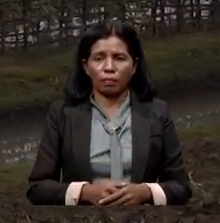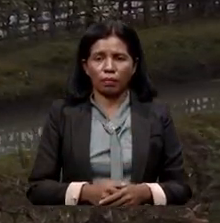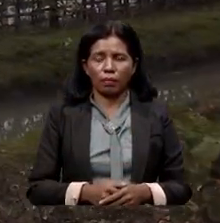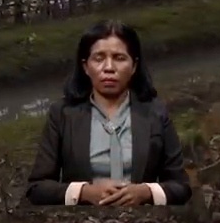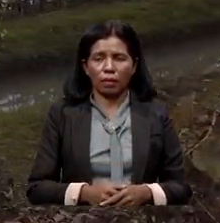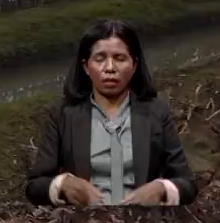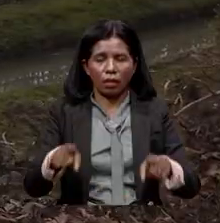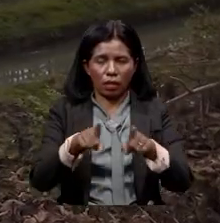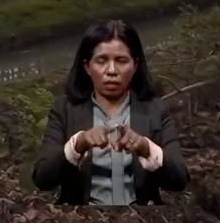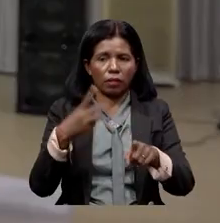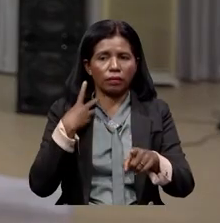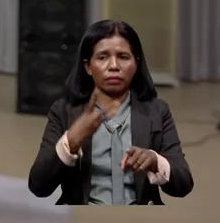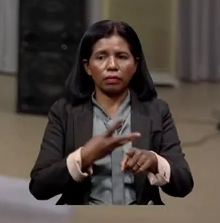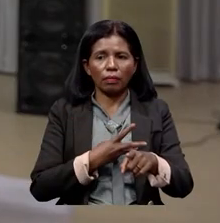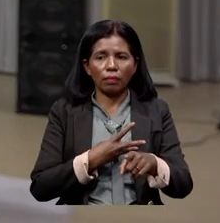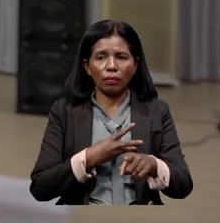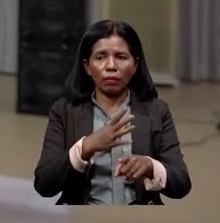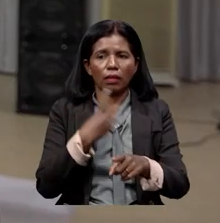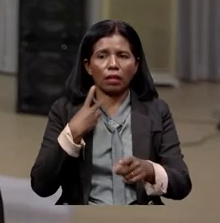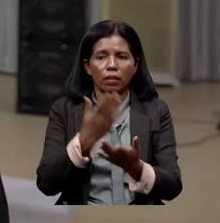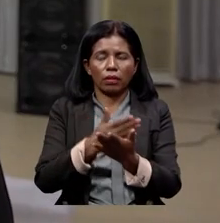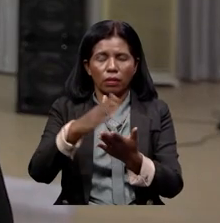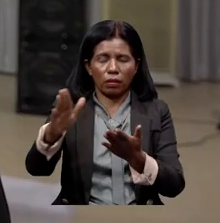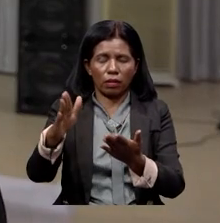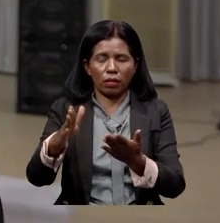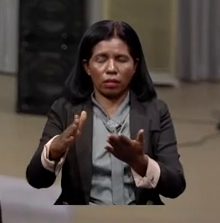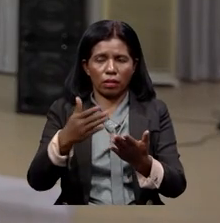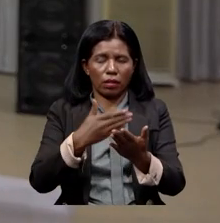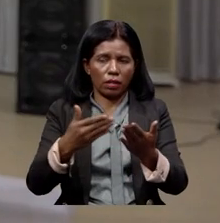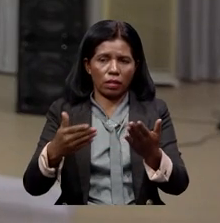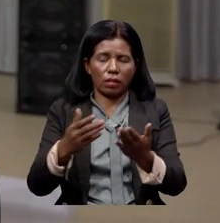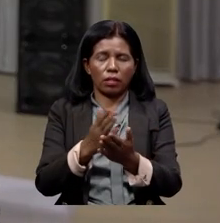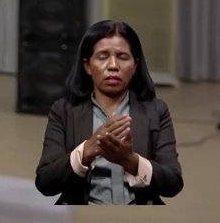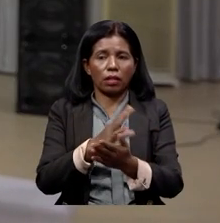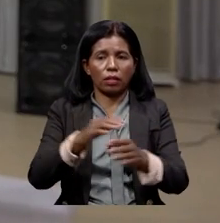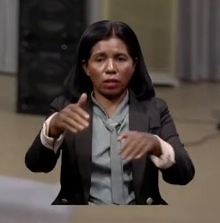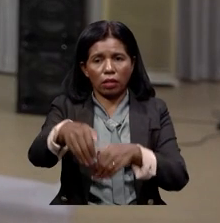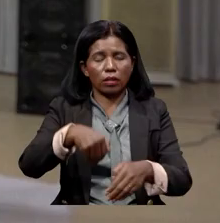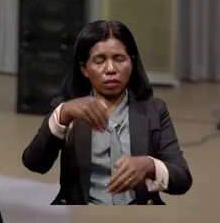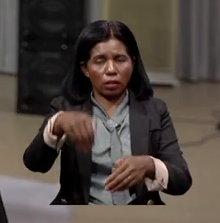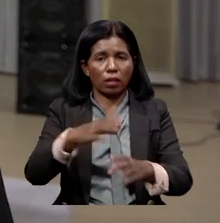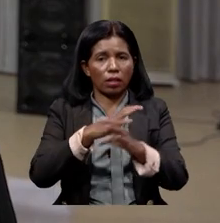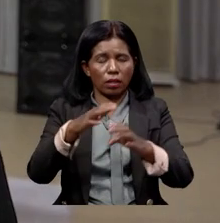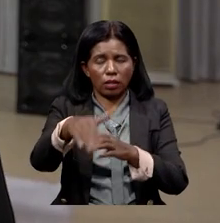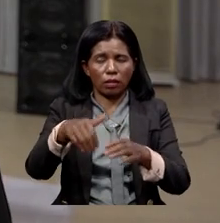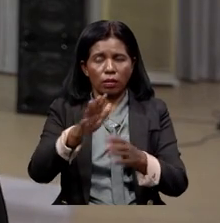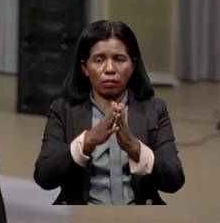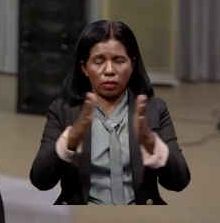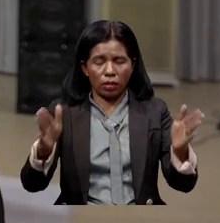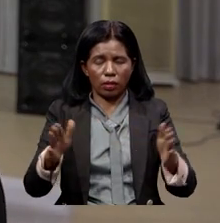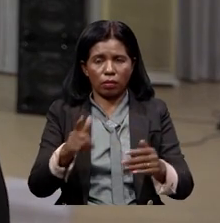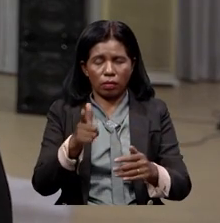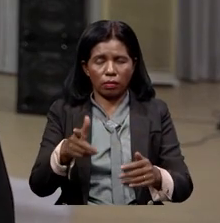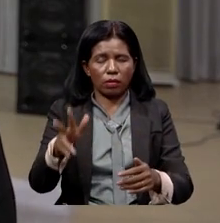Hanesan ita capital minor, ita susau na trator bot, ya 25